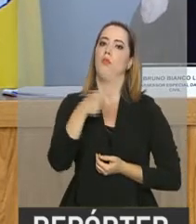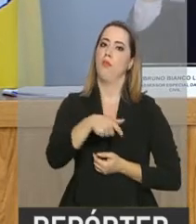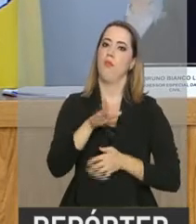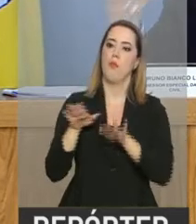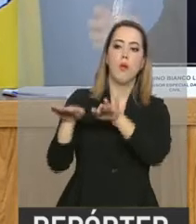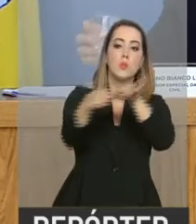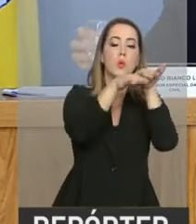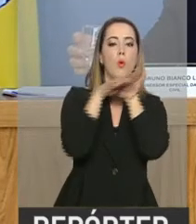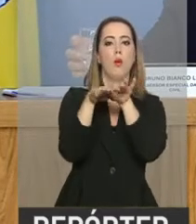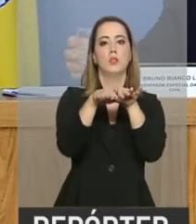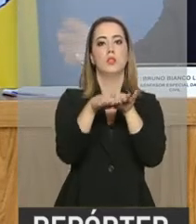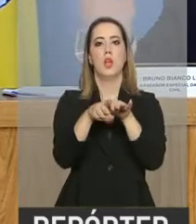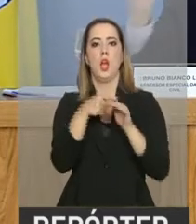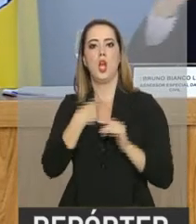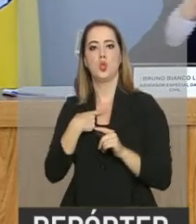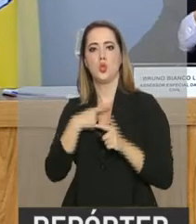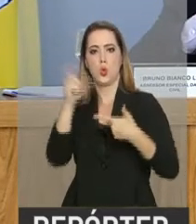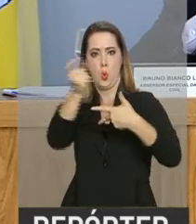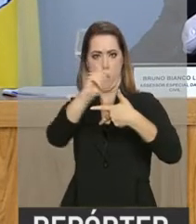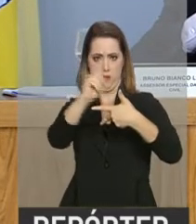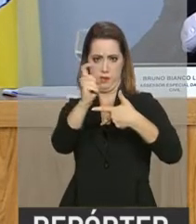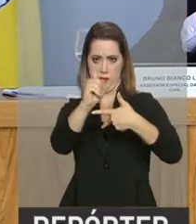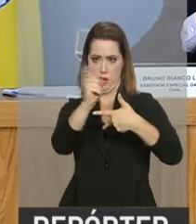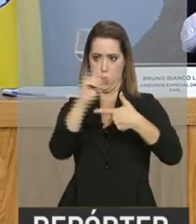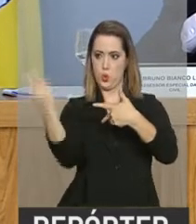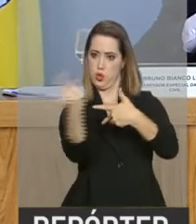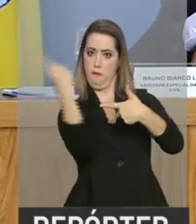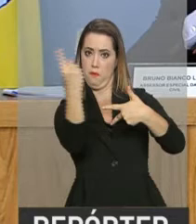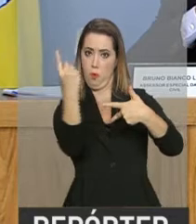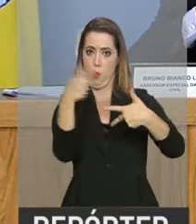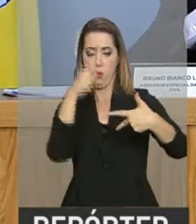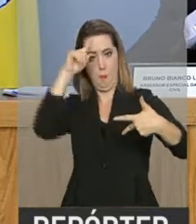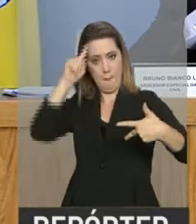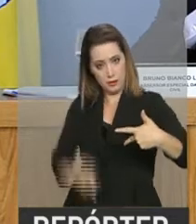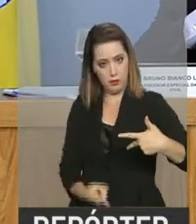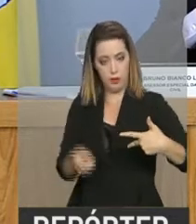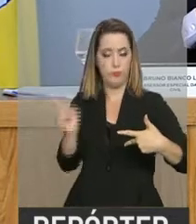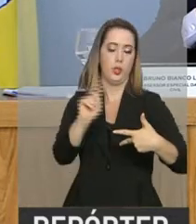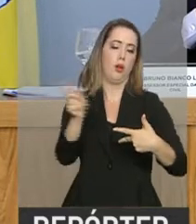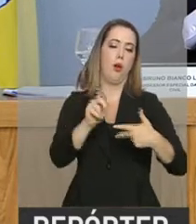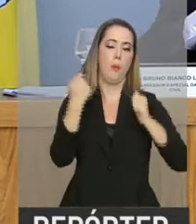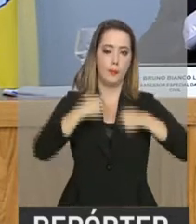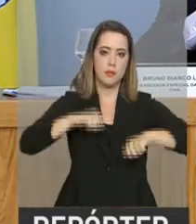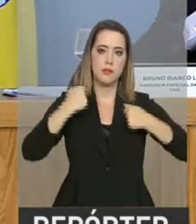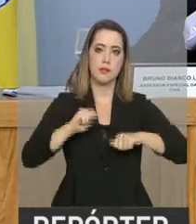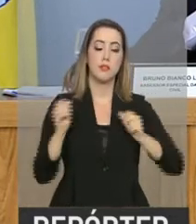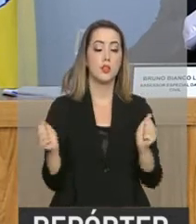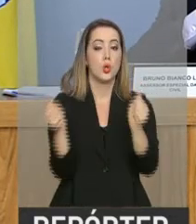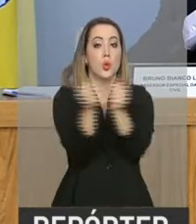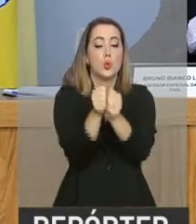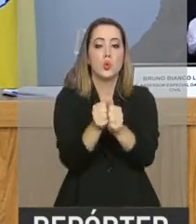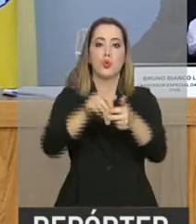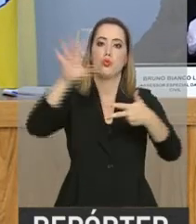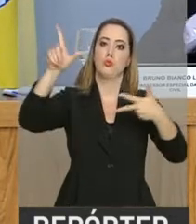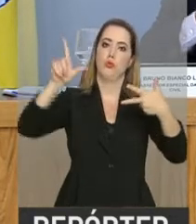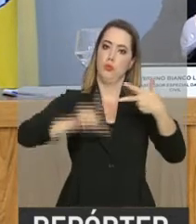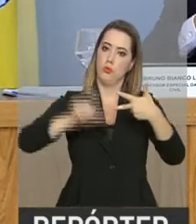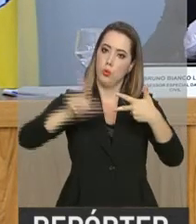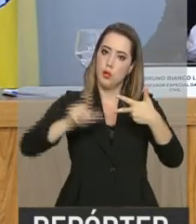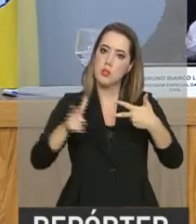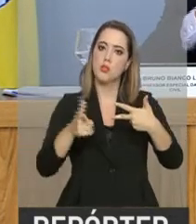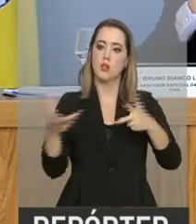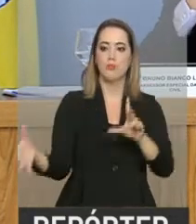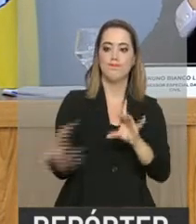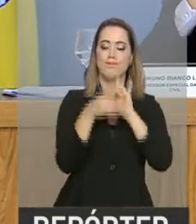executivo é estabeleceu a vai ser aprovado e tal prazo agora a minha expectativa em particular há